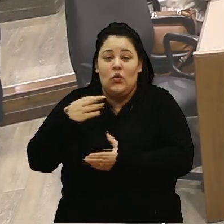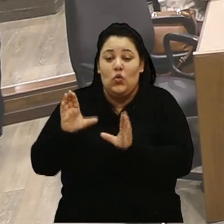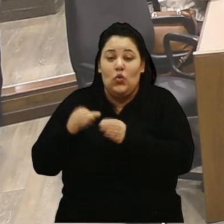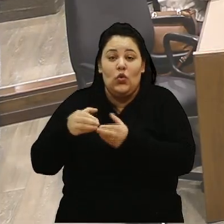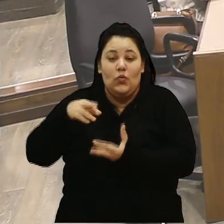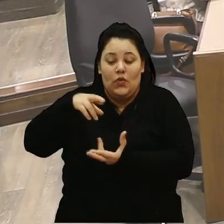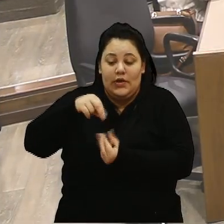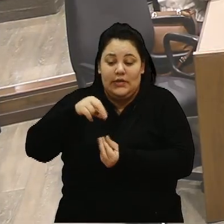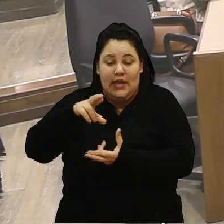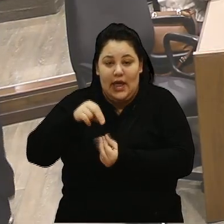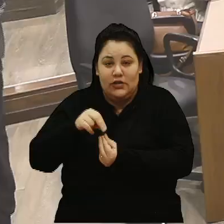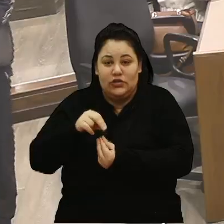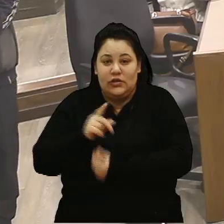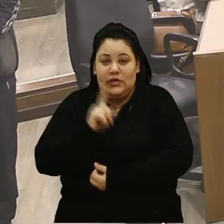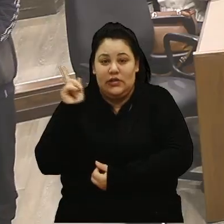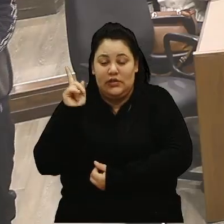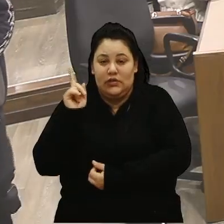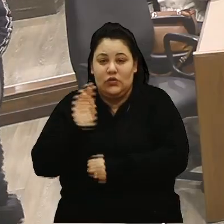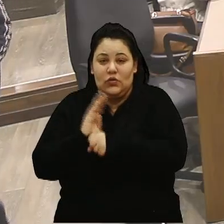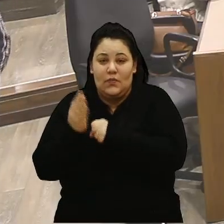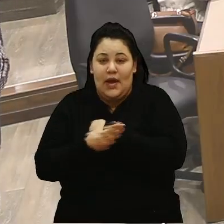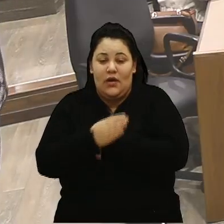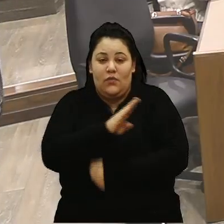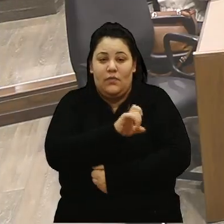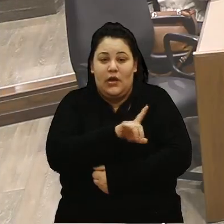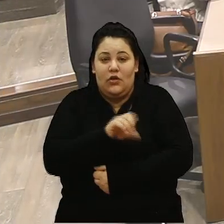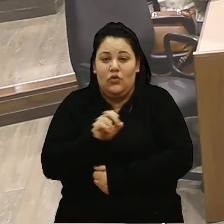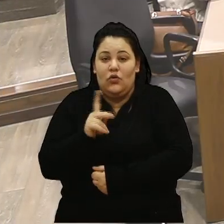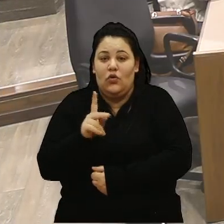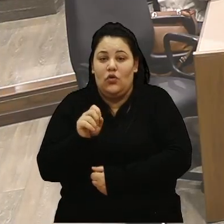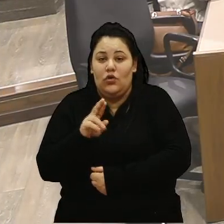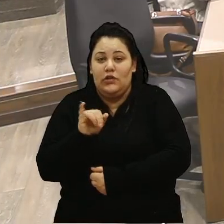ali que fica no Belo Horizonte, né, enfim.